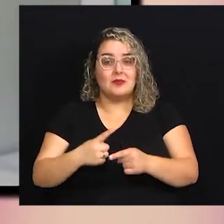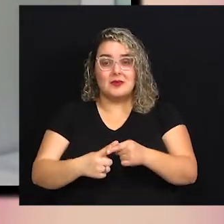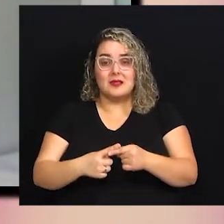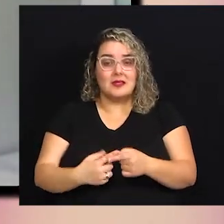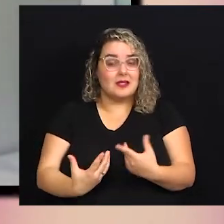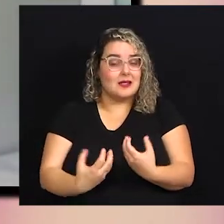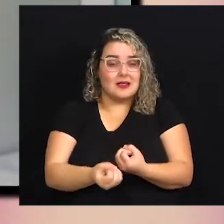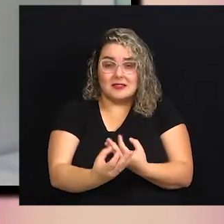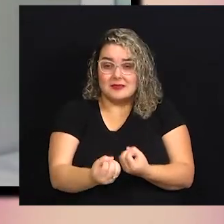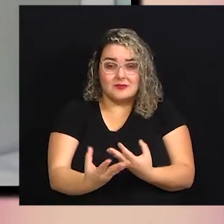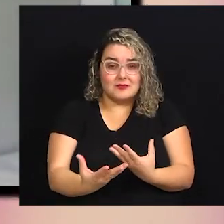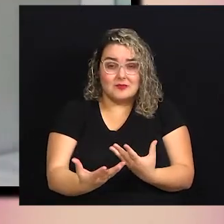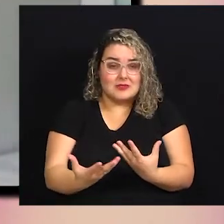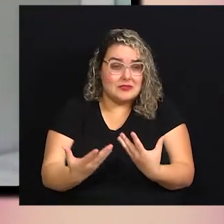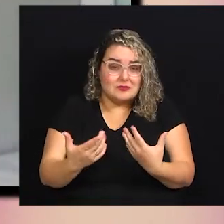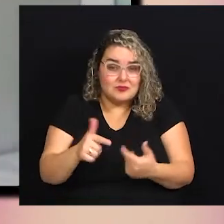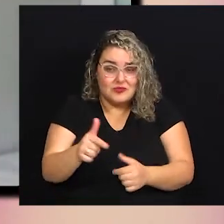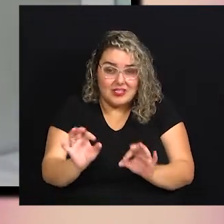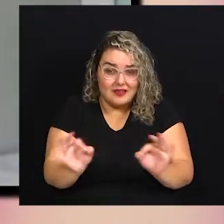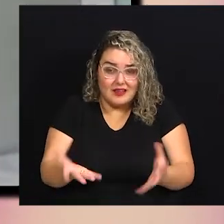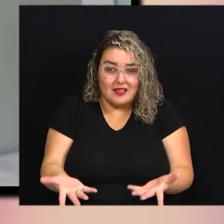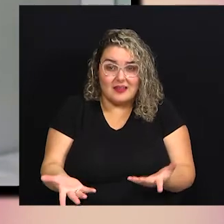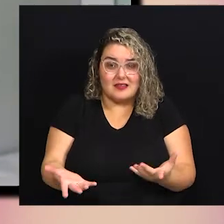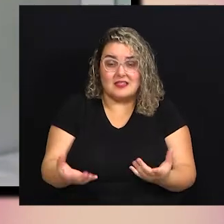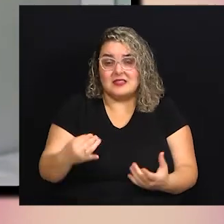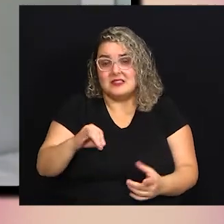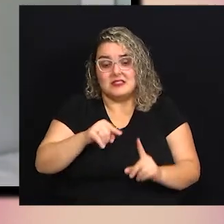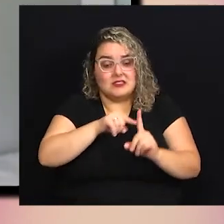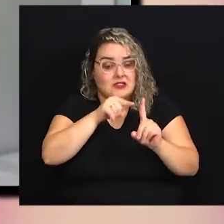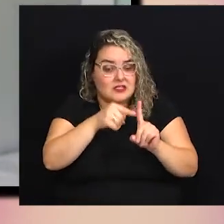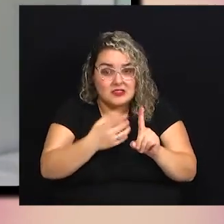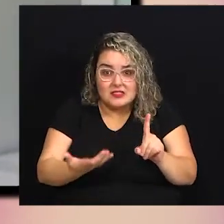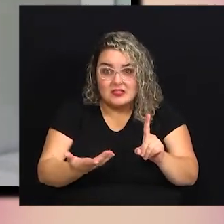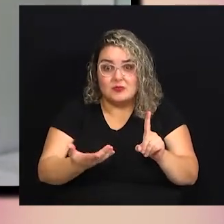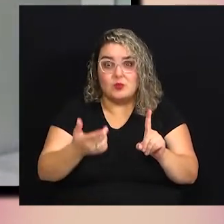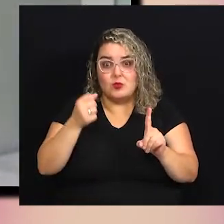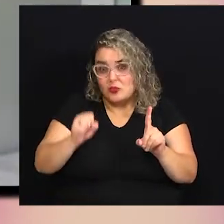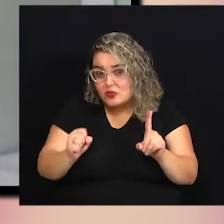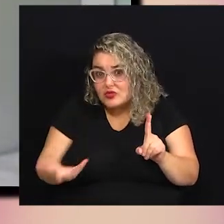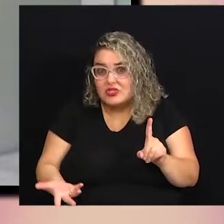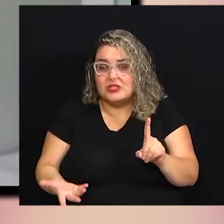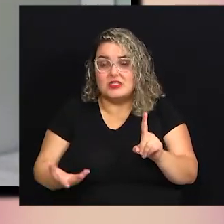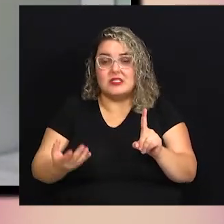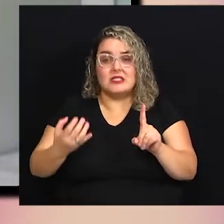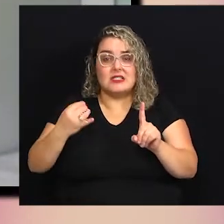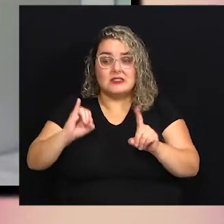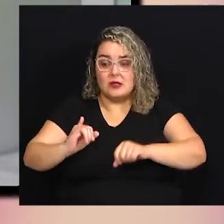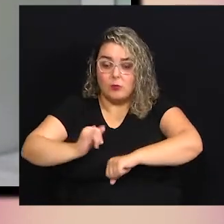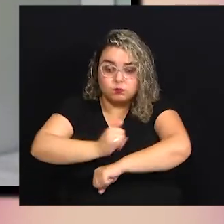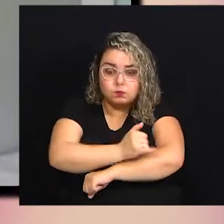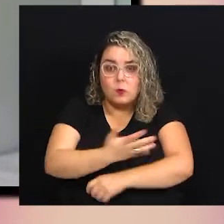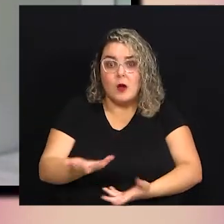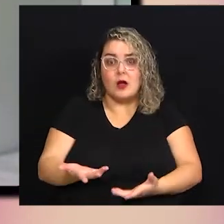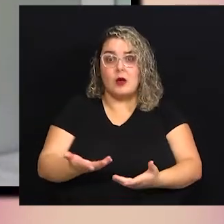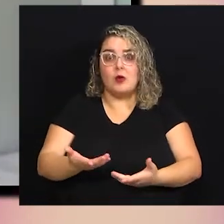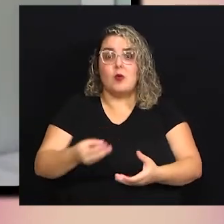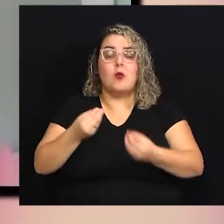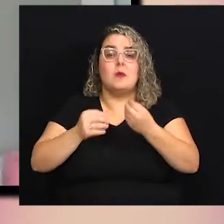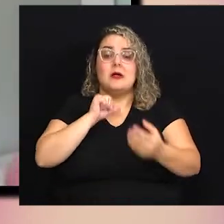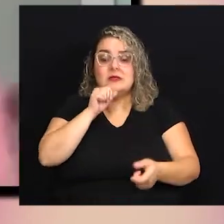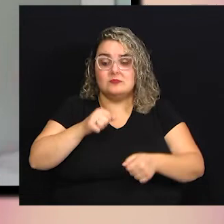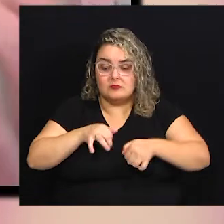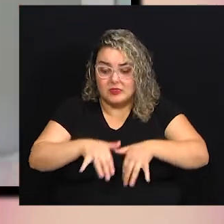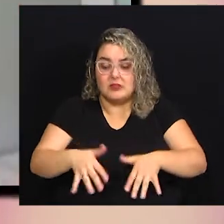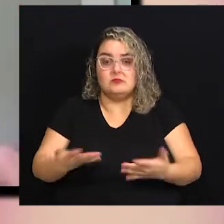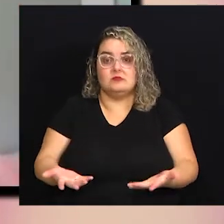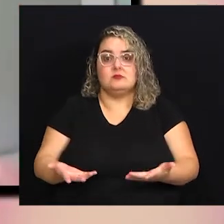Elas continuavam com dúvida em relação à fertilidade, à obesidade, enfim, ao ciclo menstrual, como que é